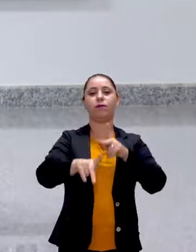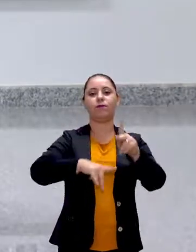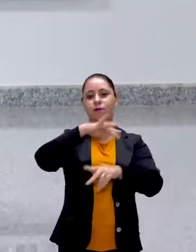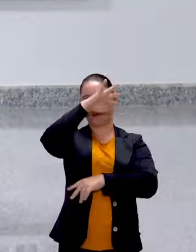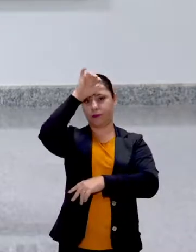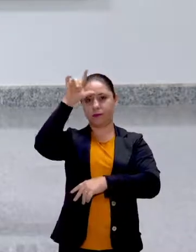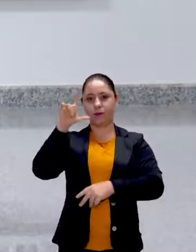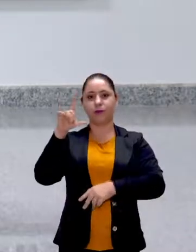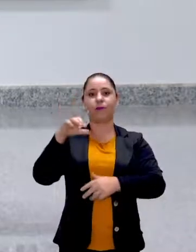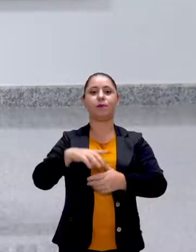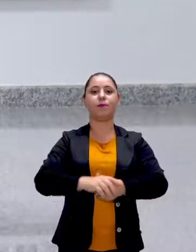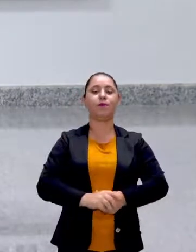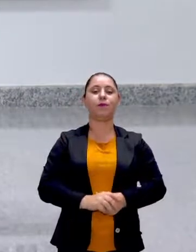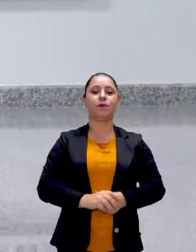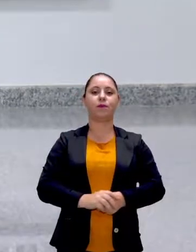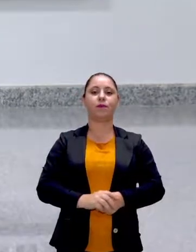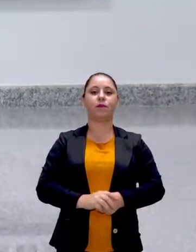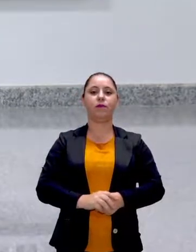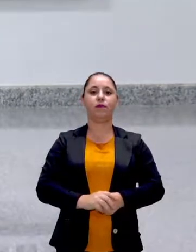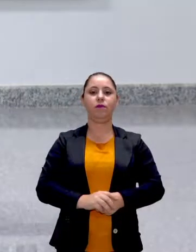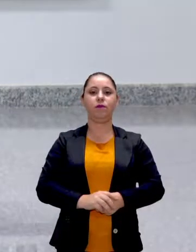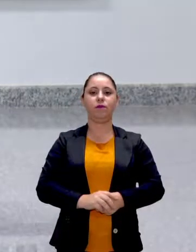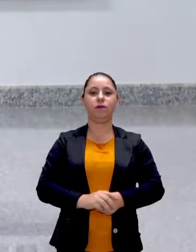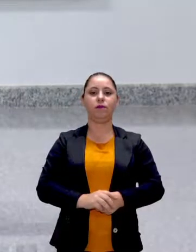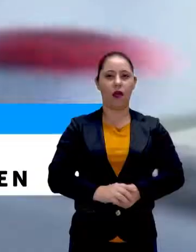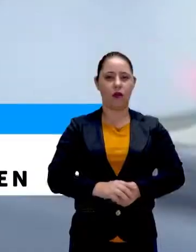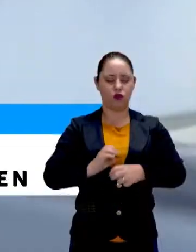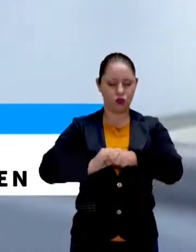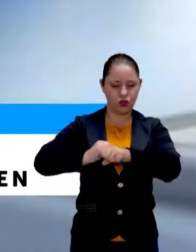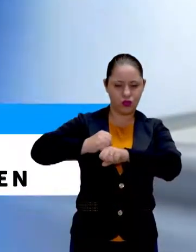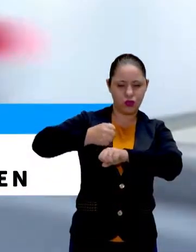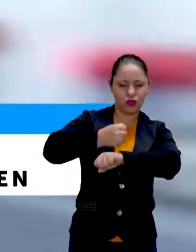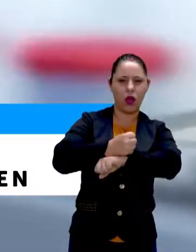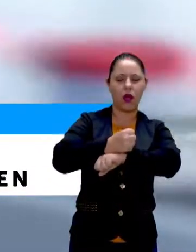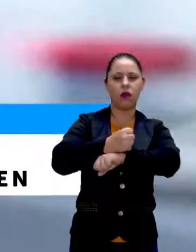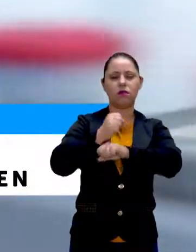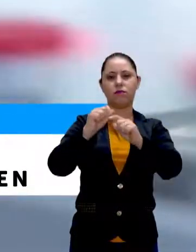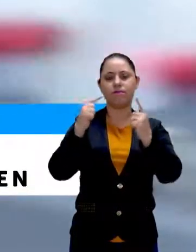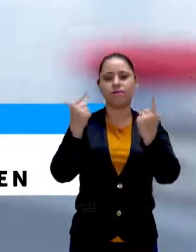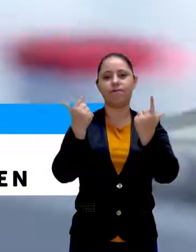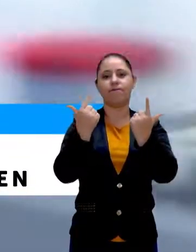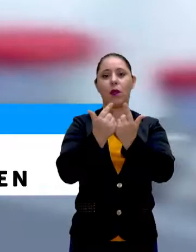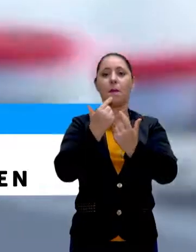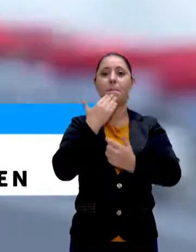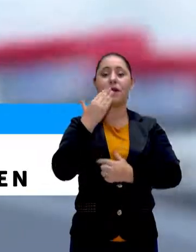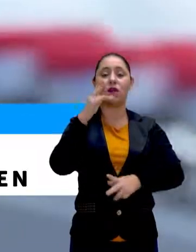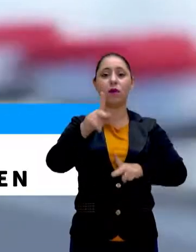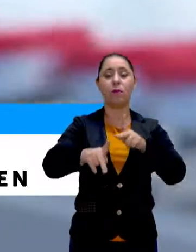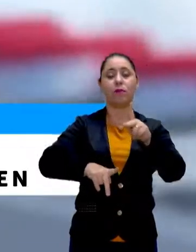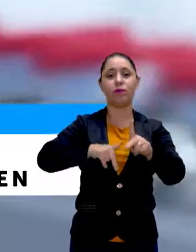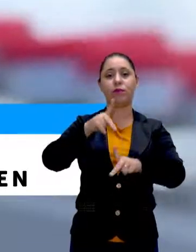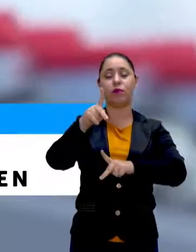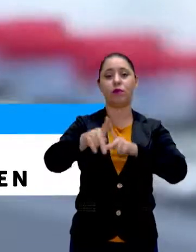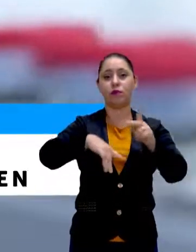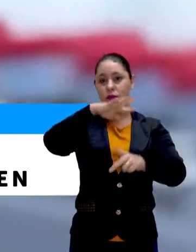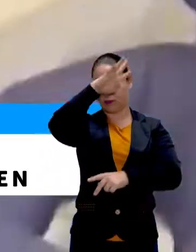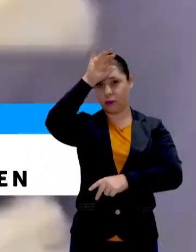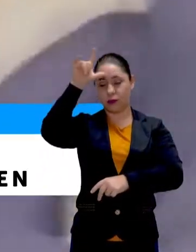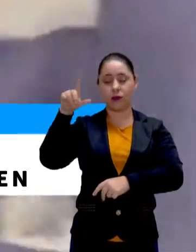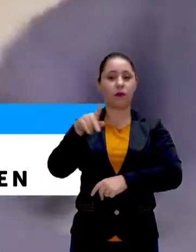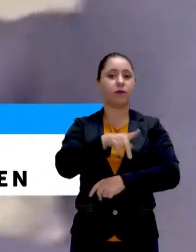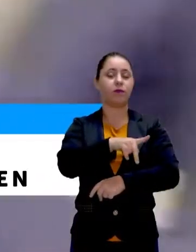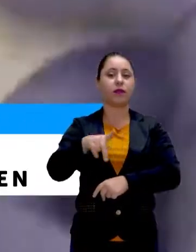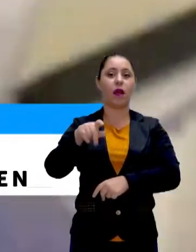imunizar completamente a população de Mato Grosso do Sul. Apesar dos esforços da Assembleia Legislativa e dos pedidos da